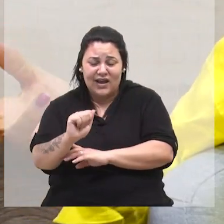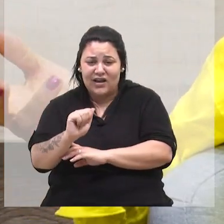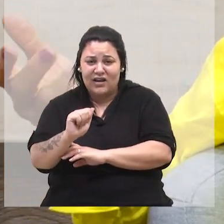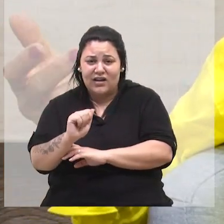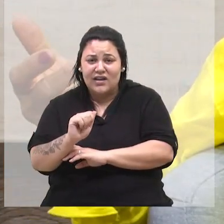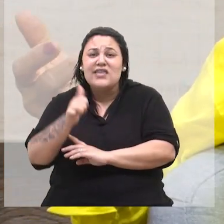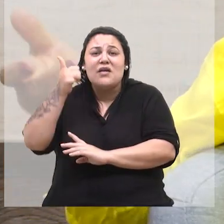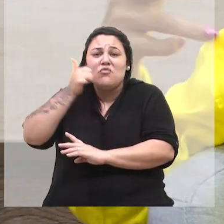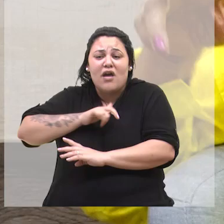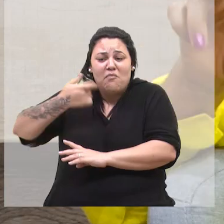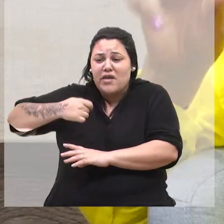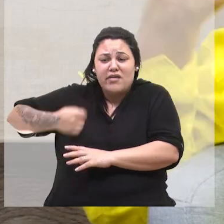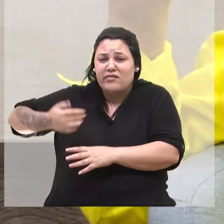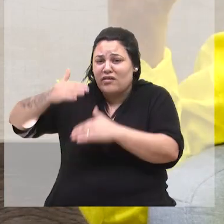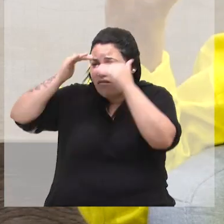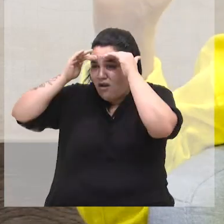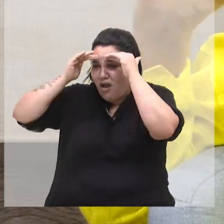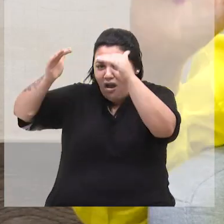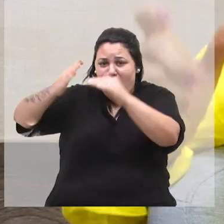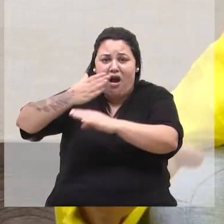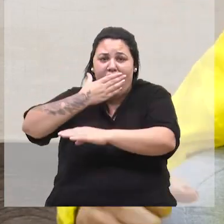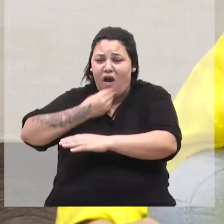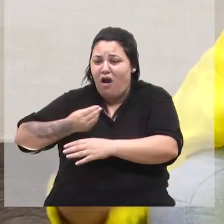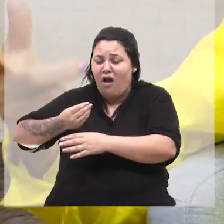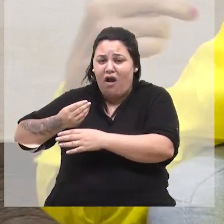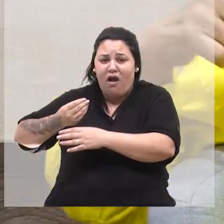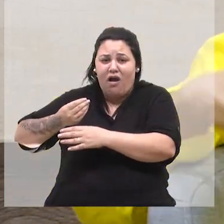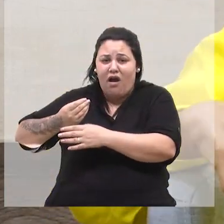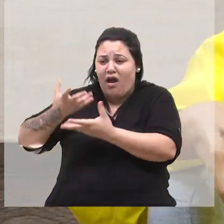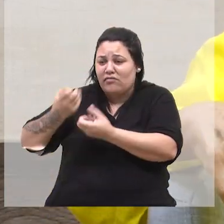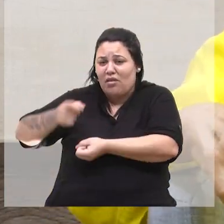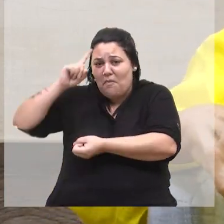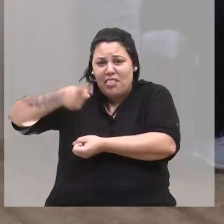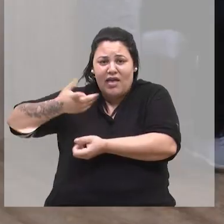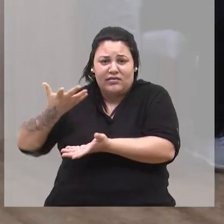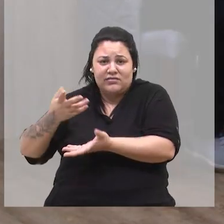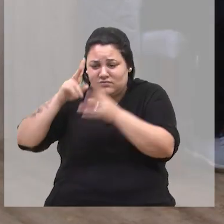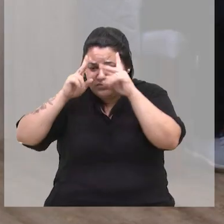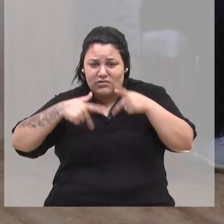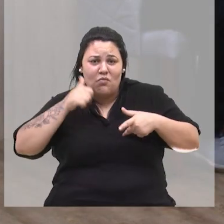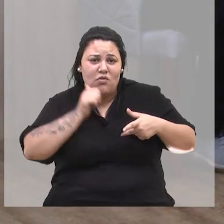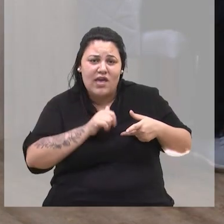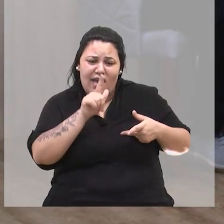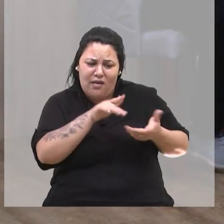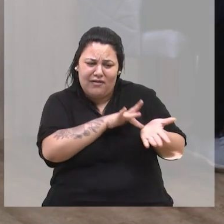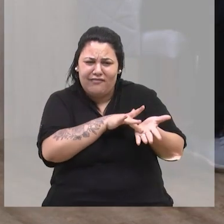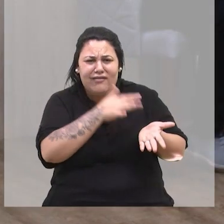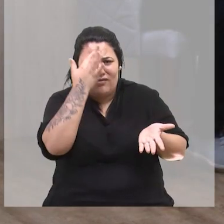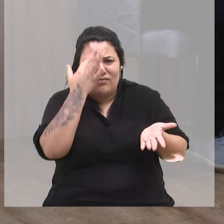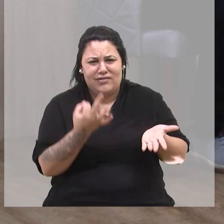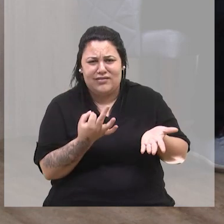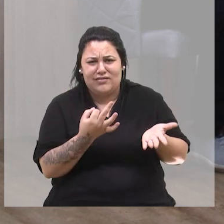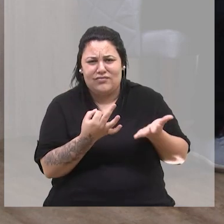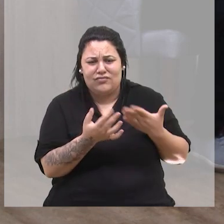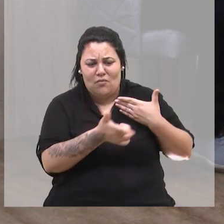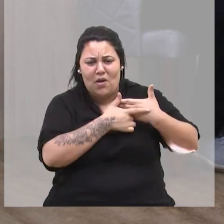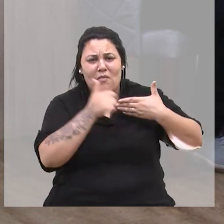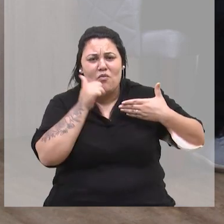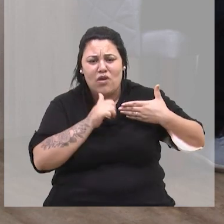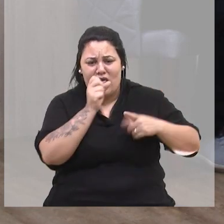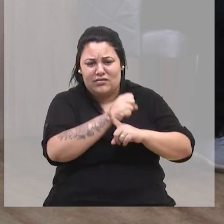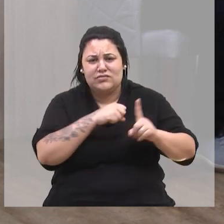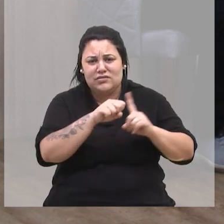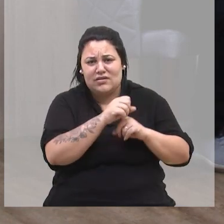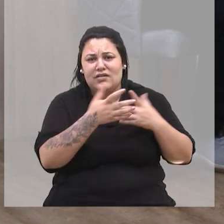de resignação como uma condição de valorizar e reconhecer a mulher. Isso é uma falsa compreensão do papel das mulheres da